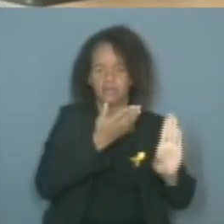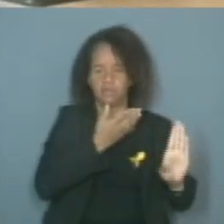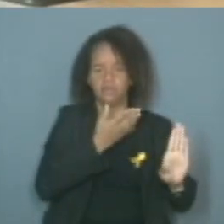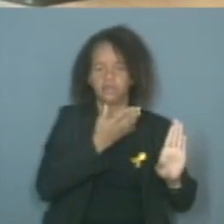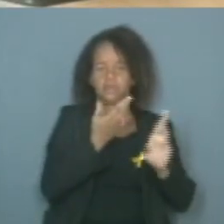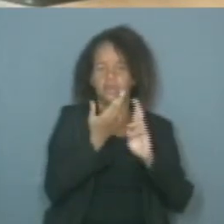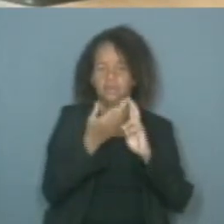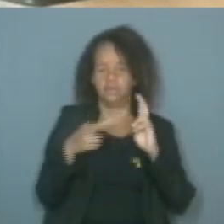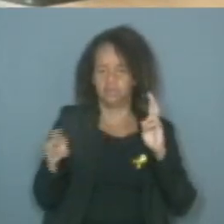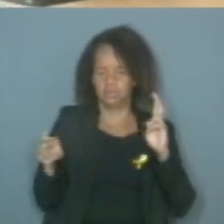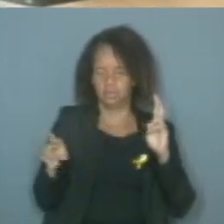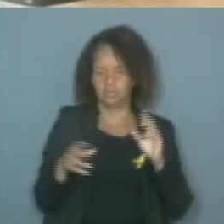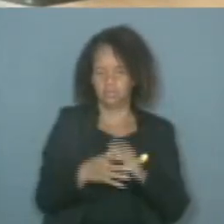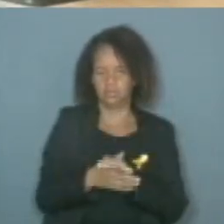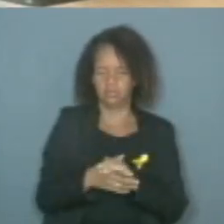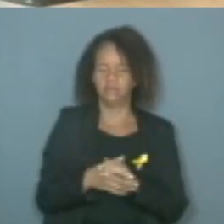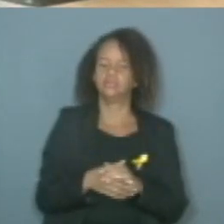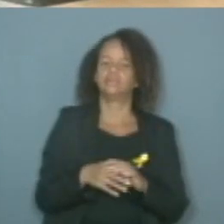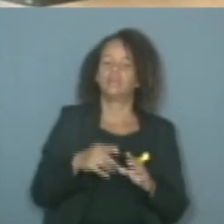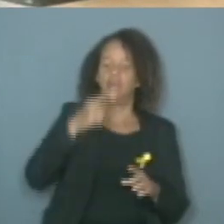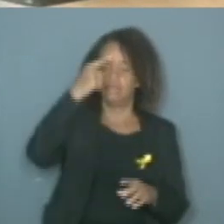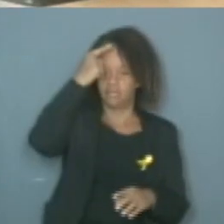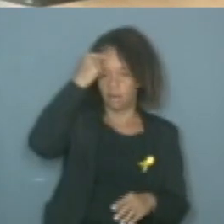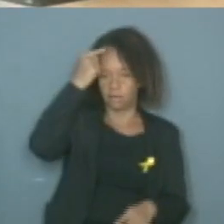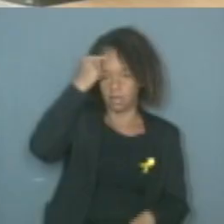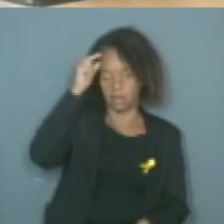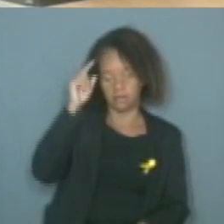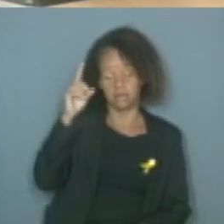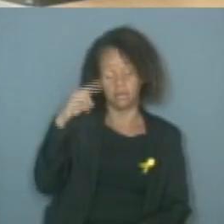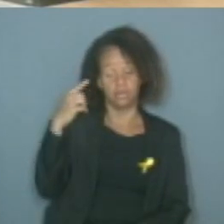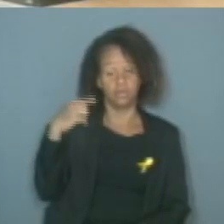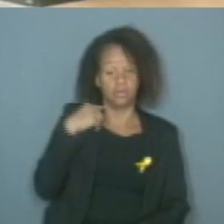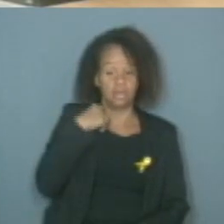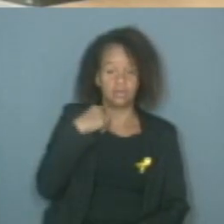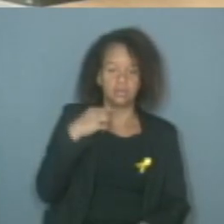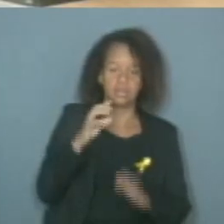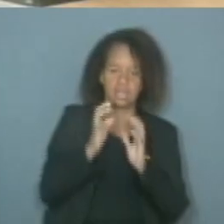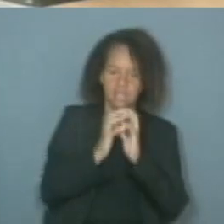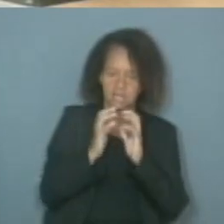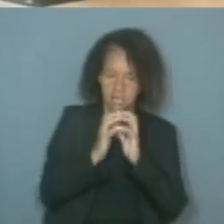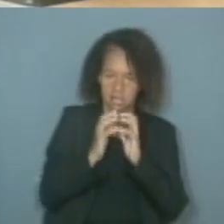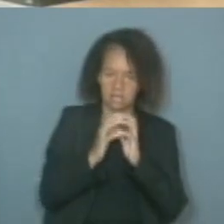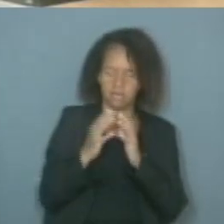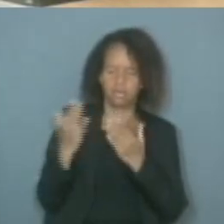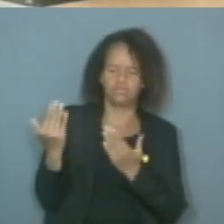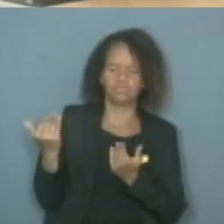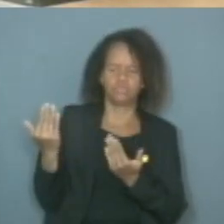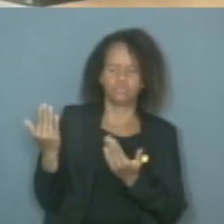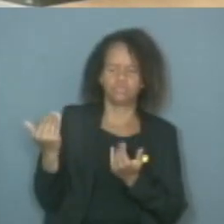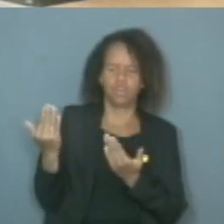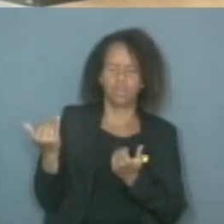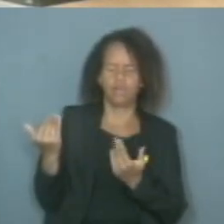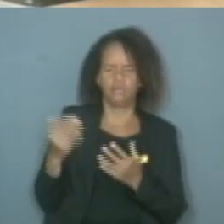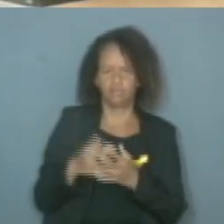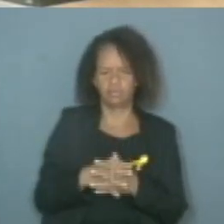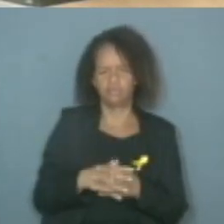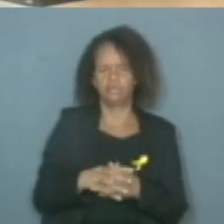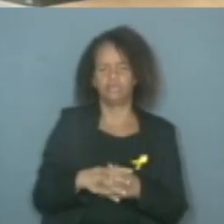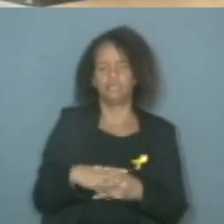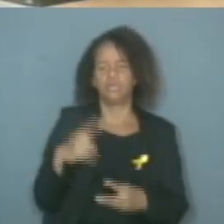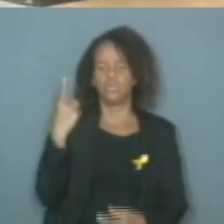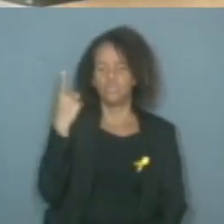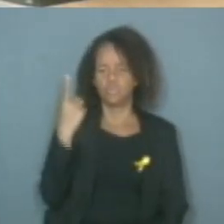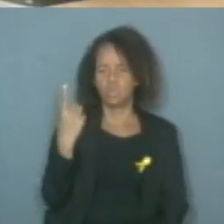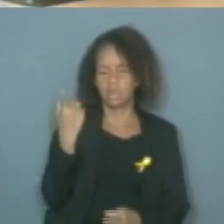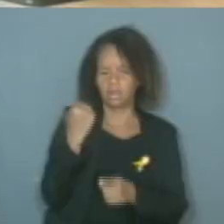questões religiosas. Na Faculdade de Direito do Recife, só para terminar, vereador, quando eu ainda era muito jovenzinha, eu era uma